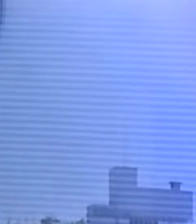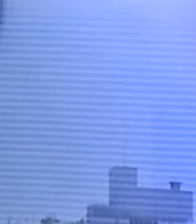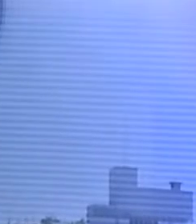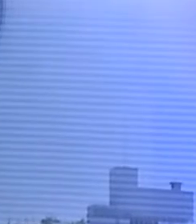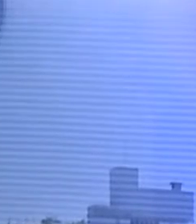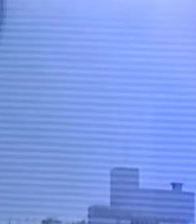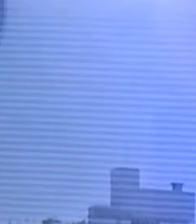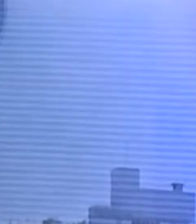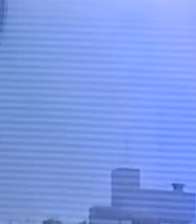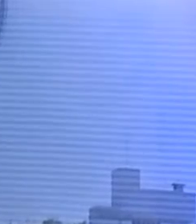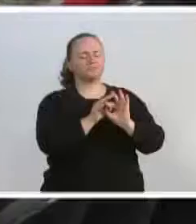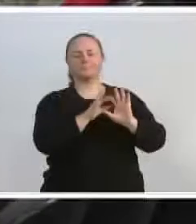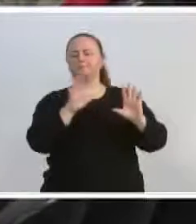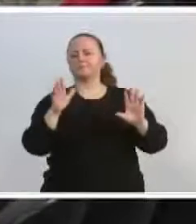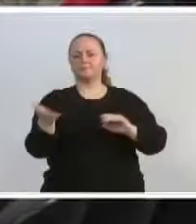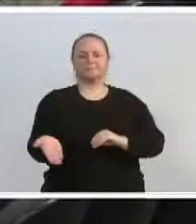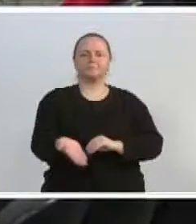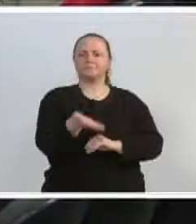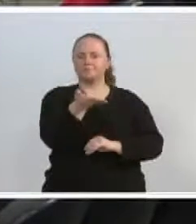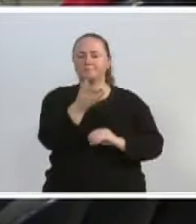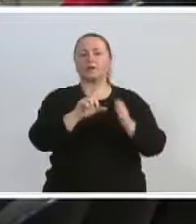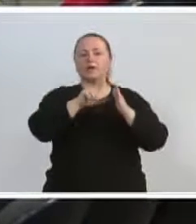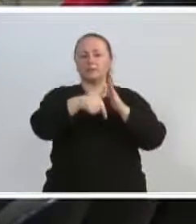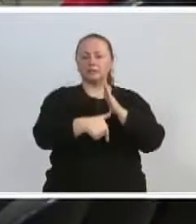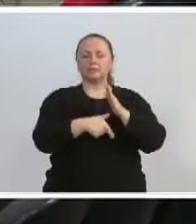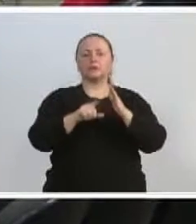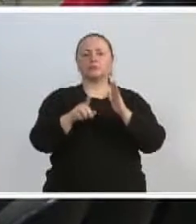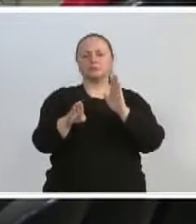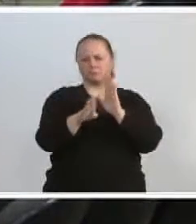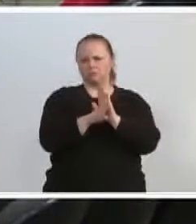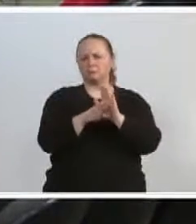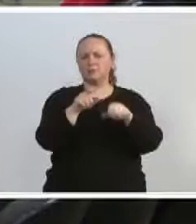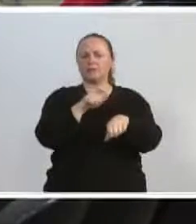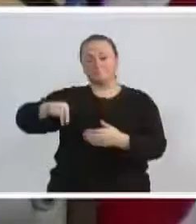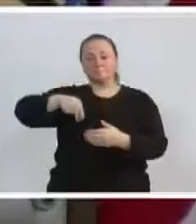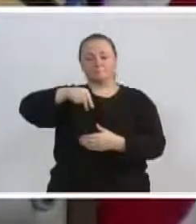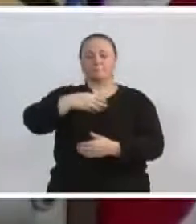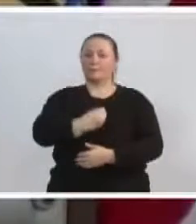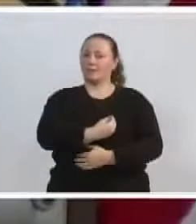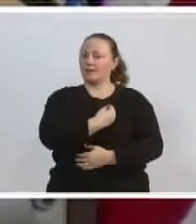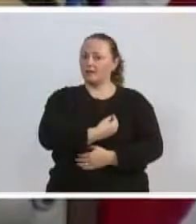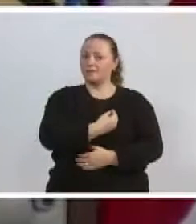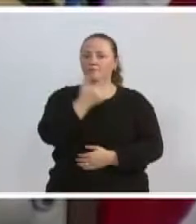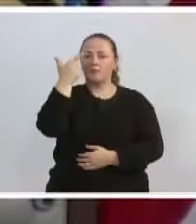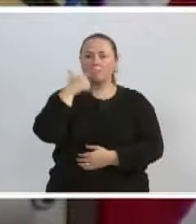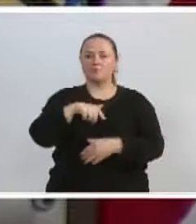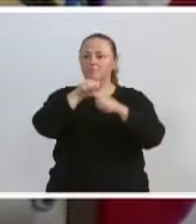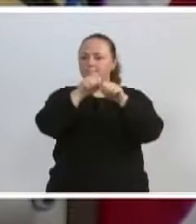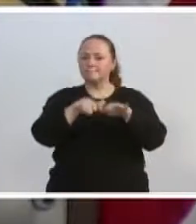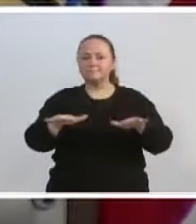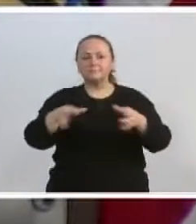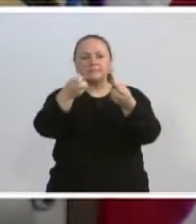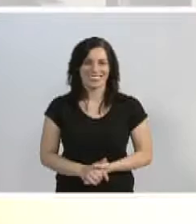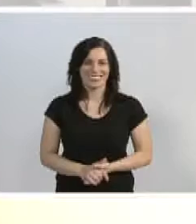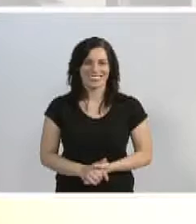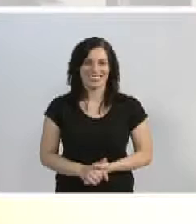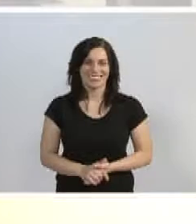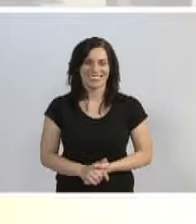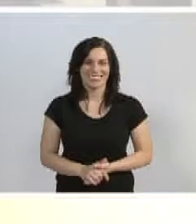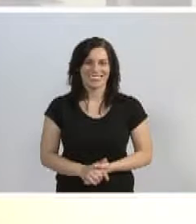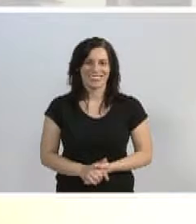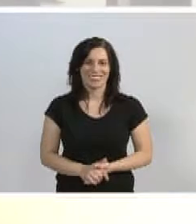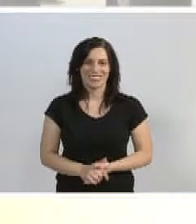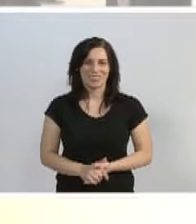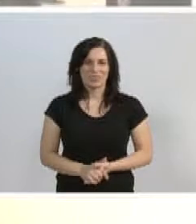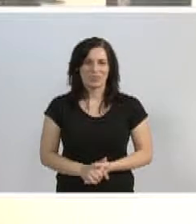sessão ordinária na Câmara. A sessão ordinária desta terça-feira começou com a tribuna livre. Depois foi aberta mais uma